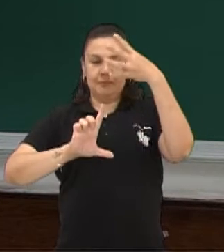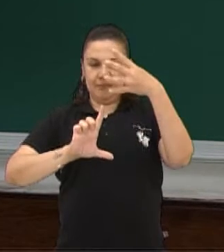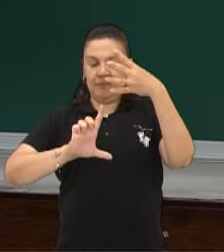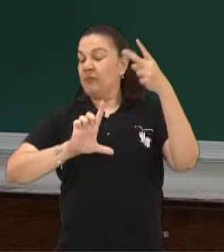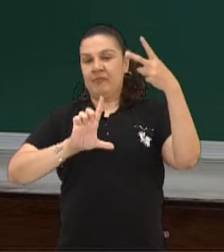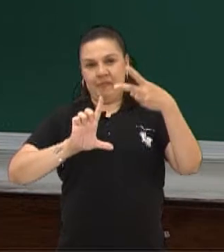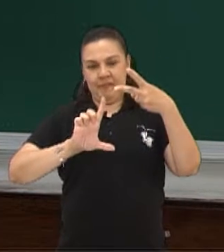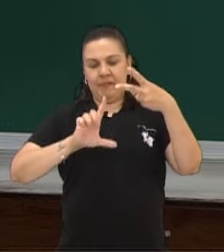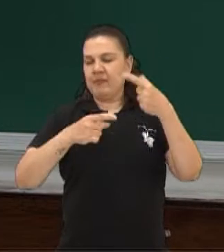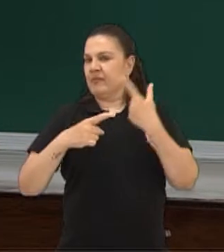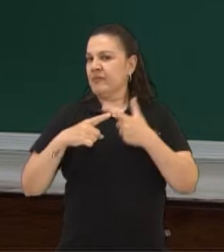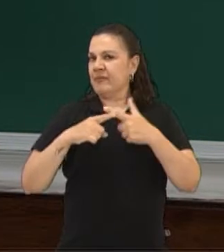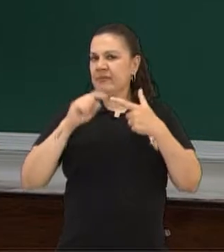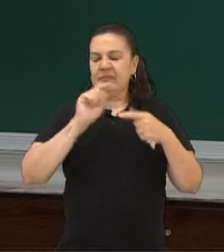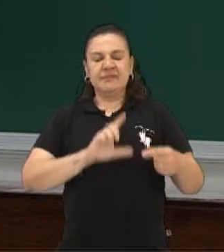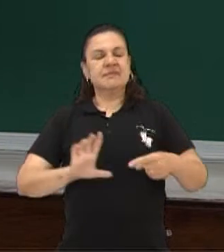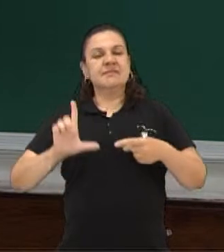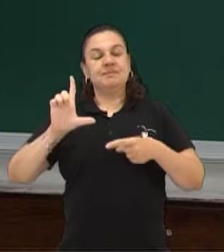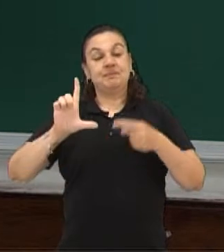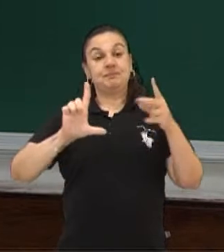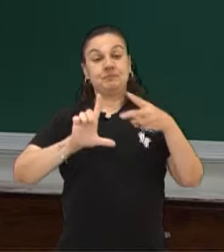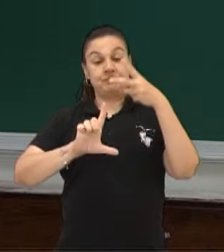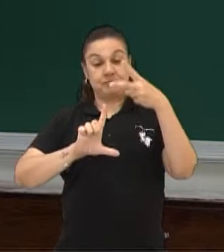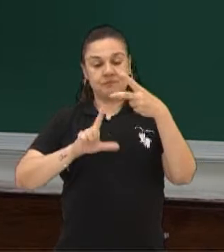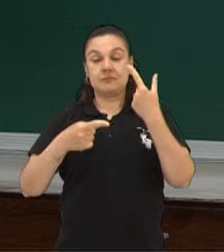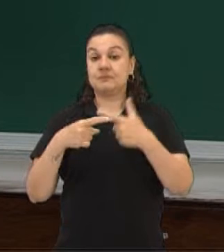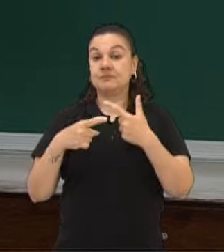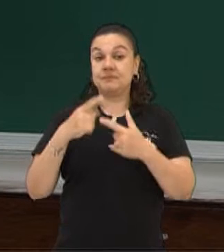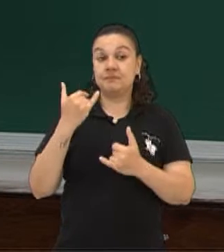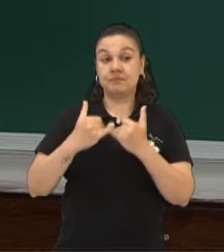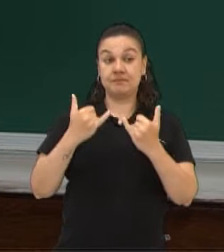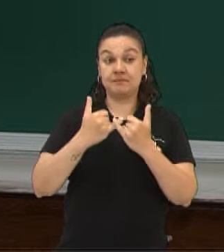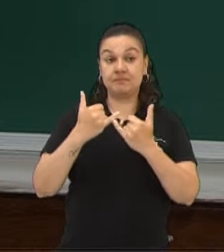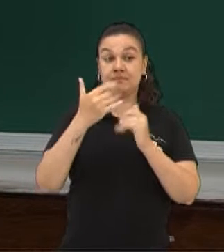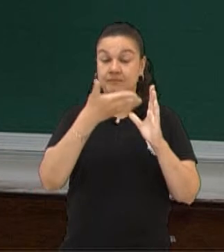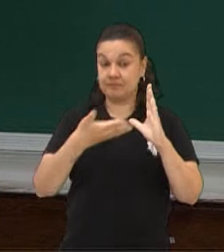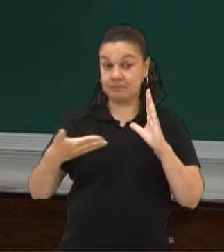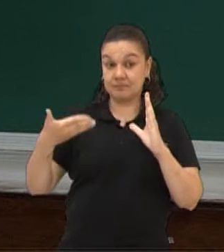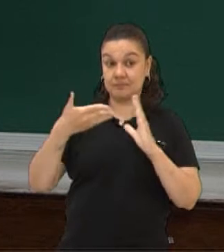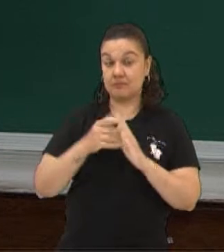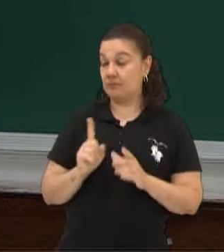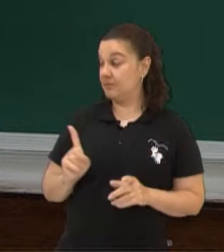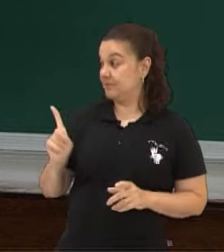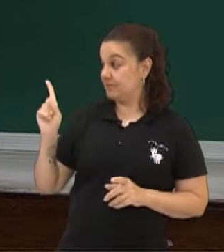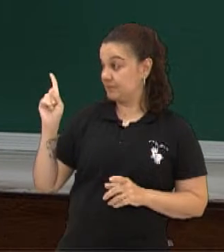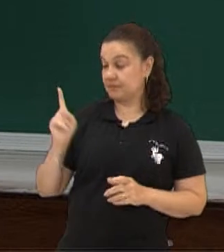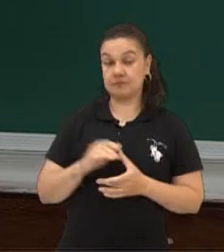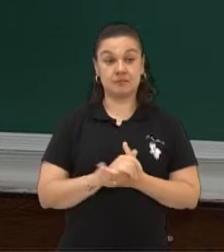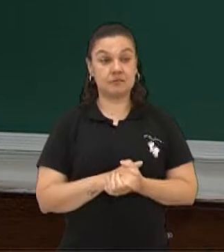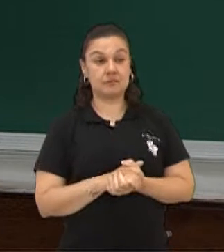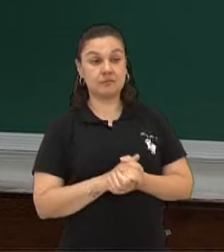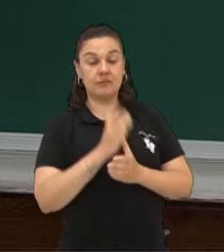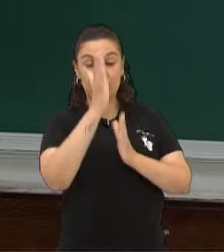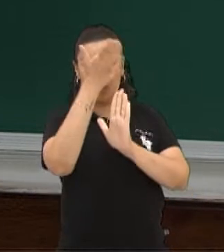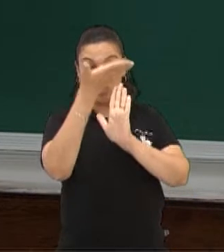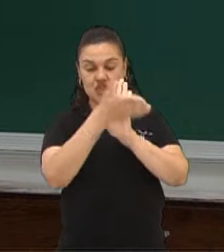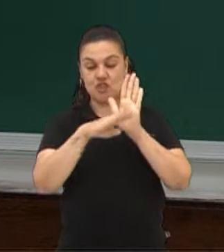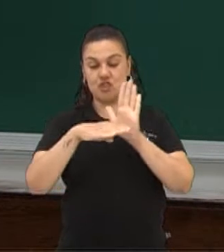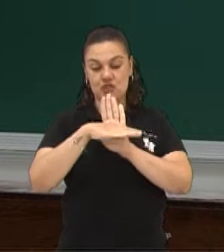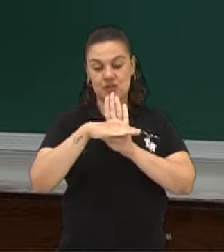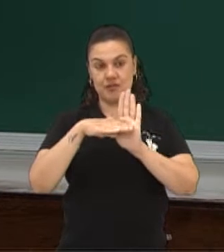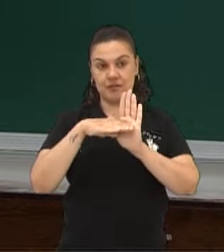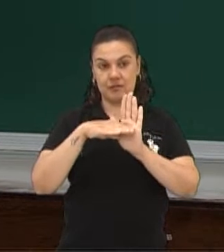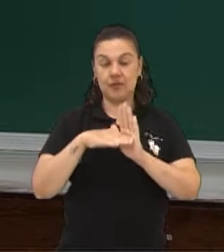quadrado. Por que isso? Porque ele é bem parecido aqui, ó, com a área do retângulo. Se eu pego um retângulo e divido no meio, eu vou ter